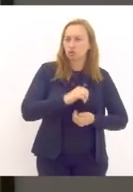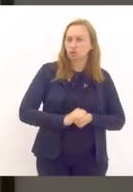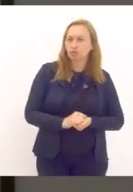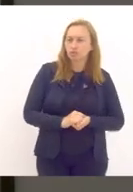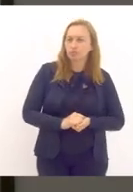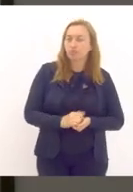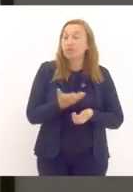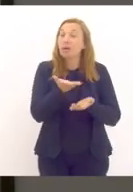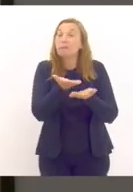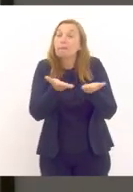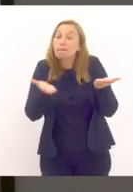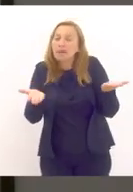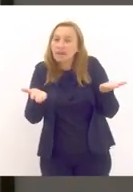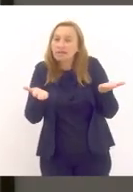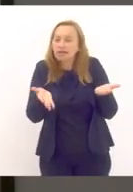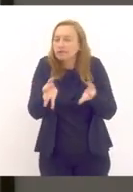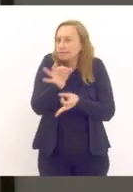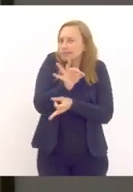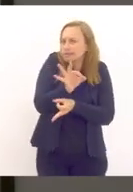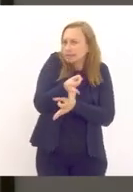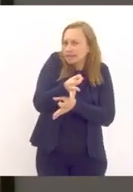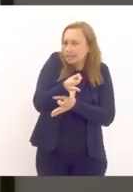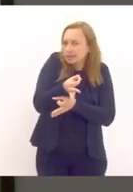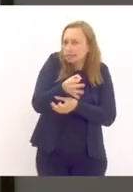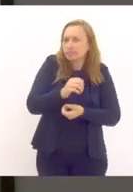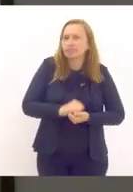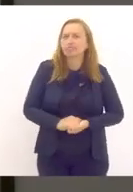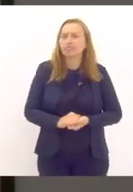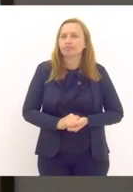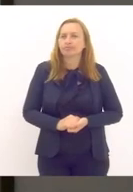Além da perda, por óbvio,